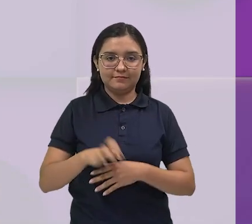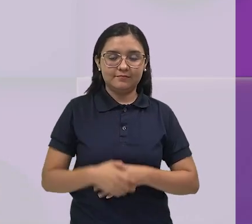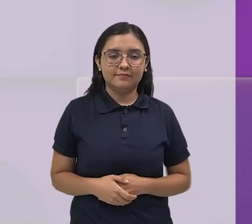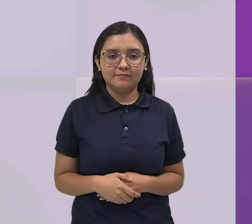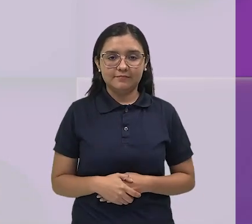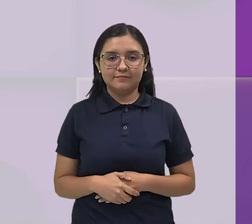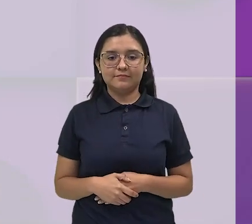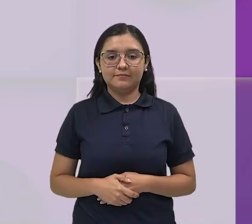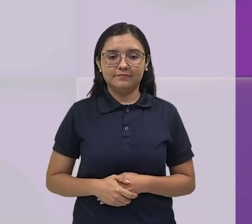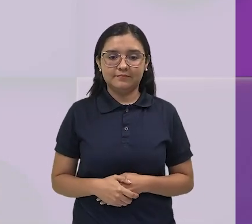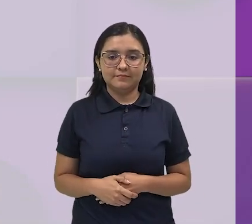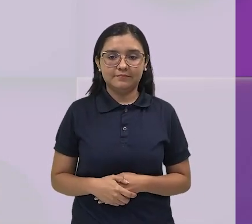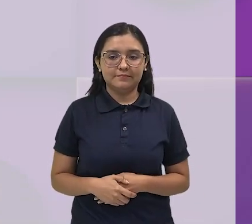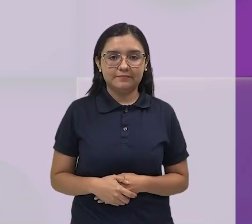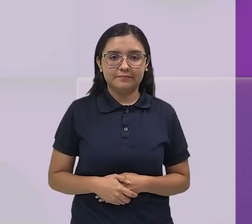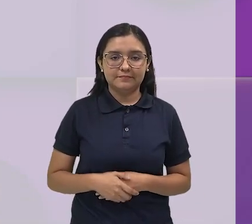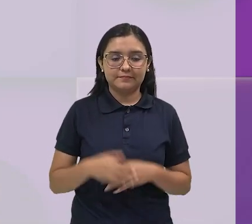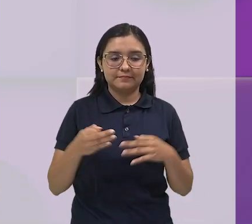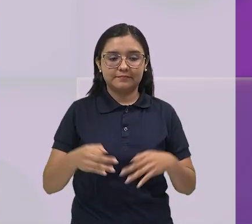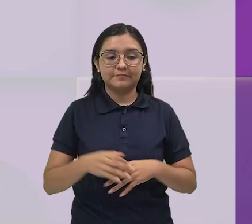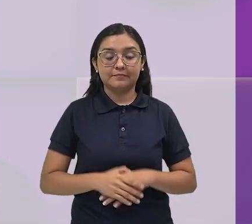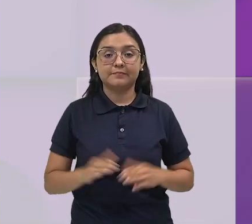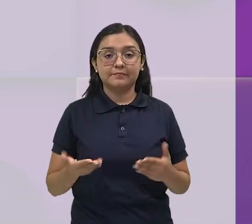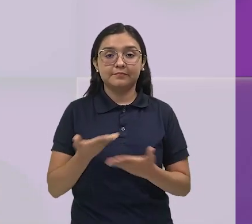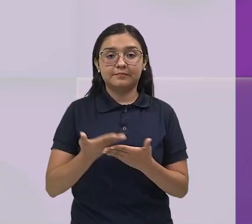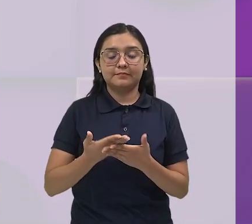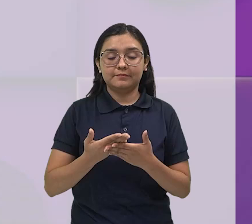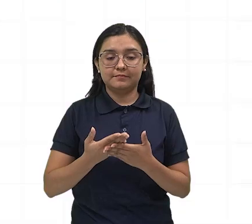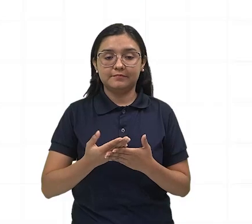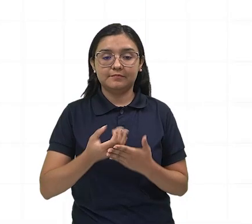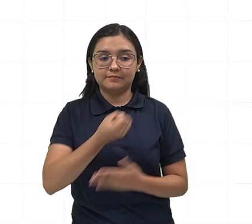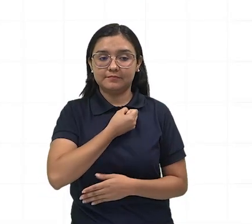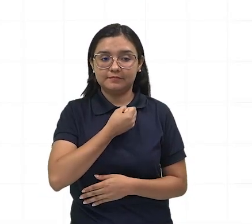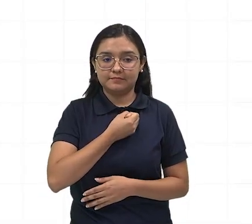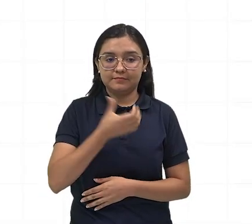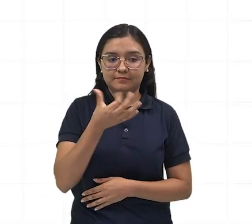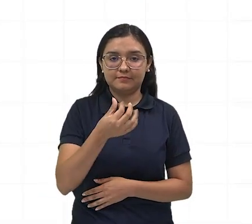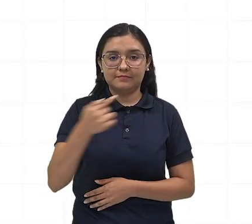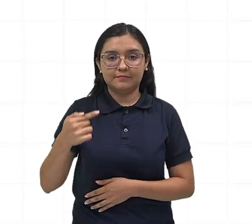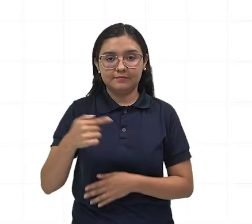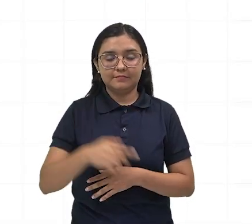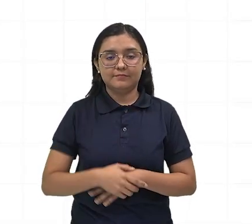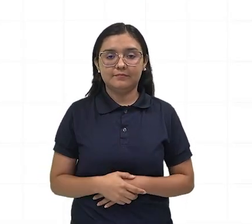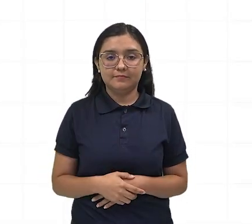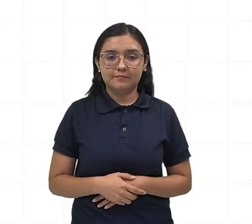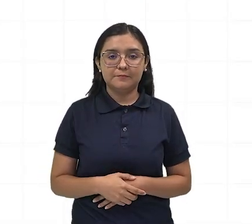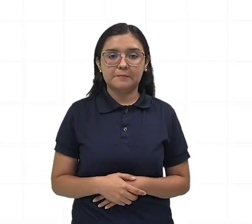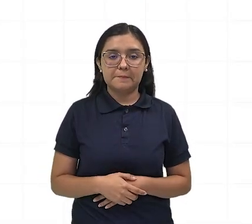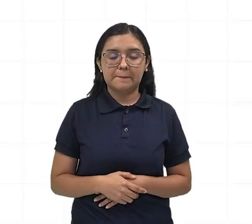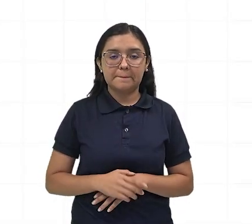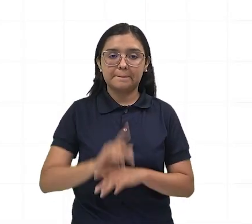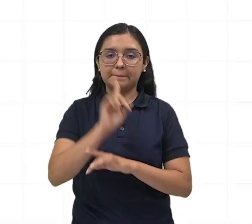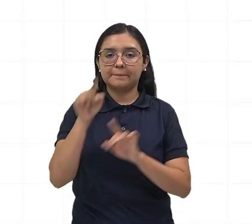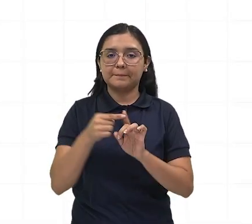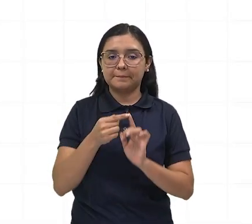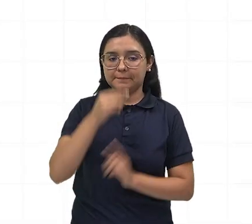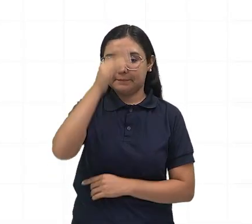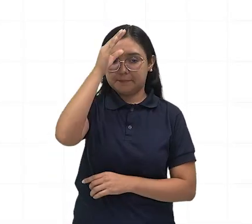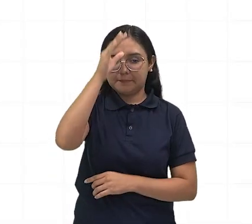Alexandre dos Santos. Muito bem, nossa aula de número 67, objeto